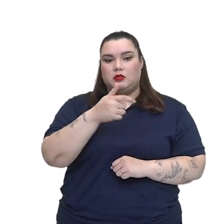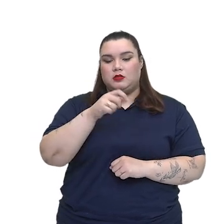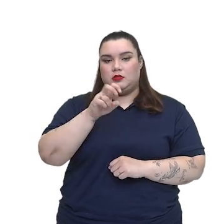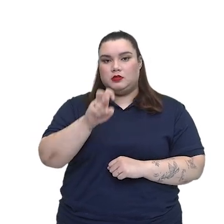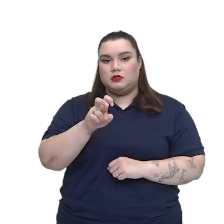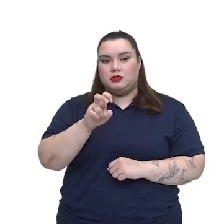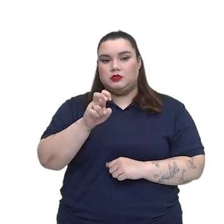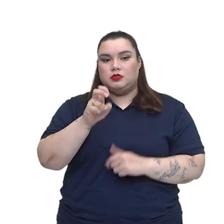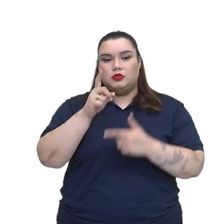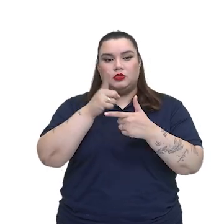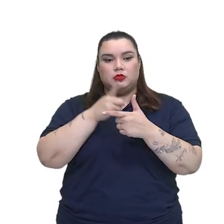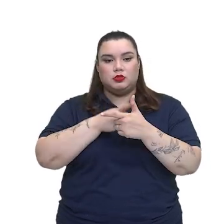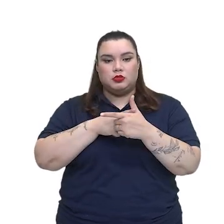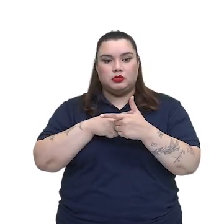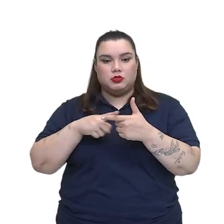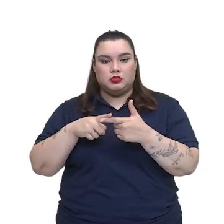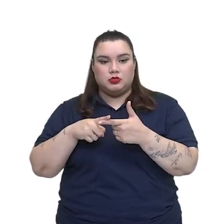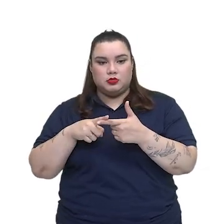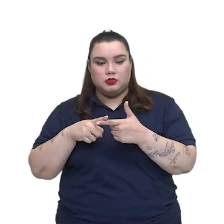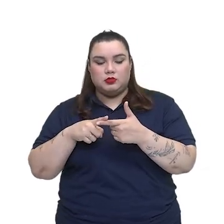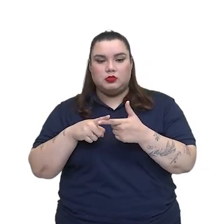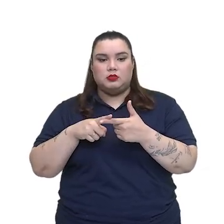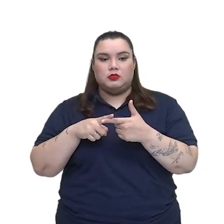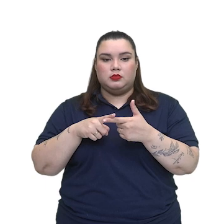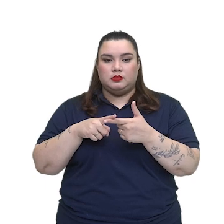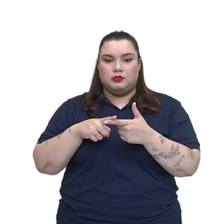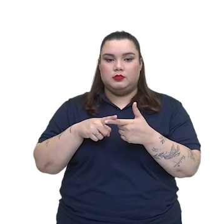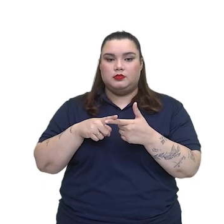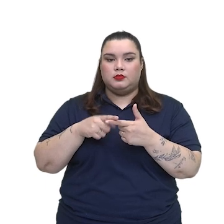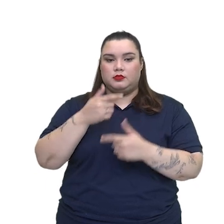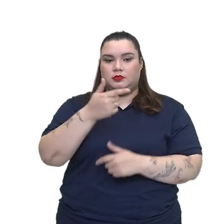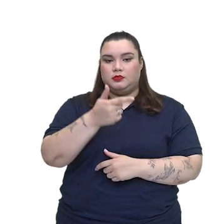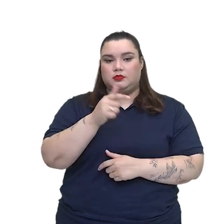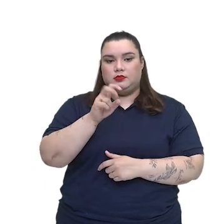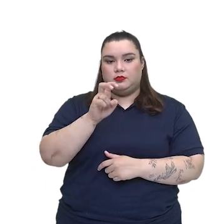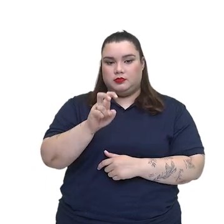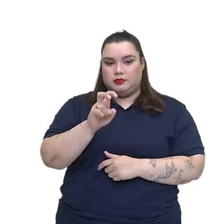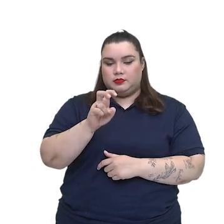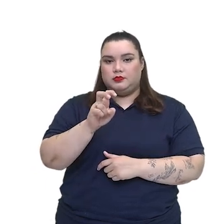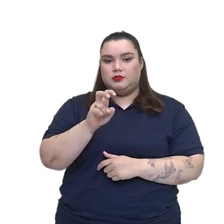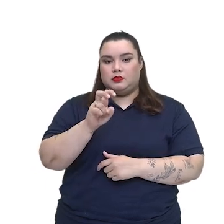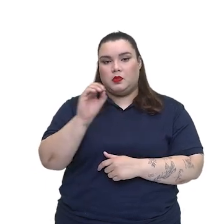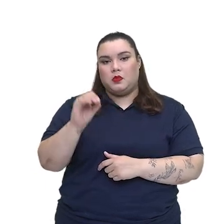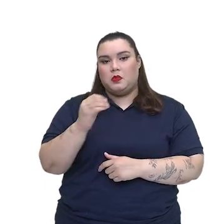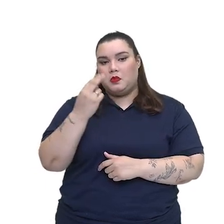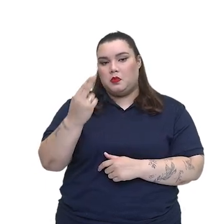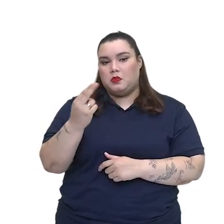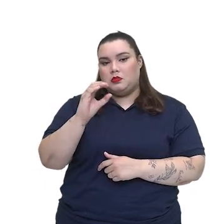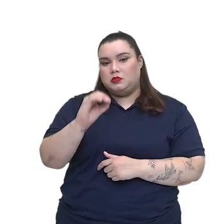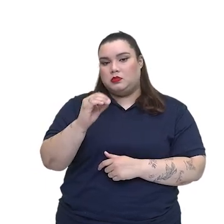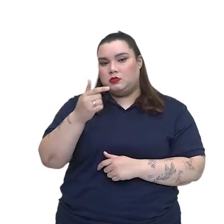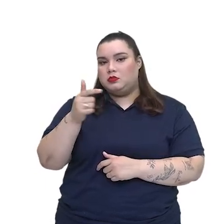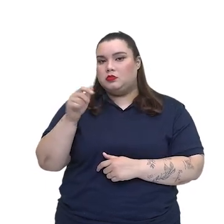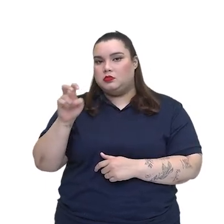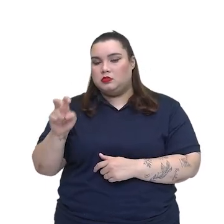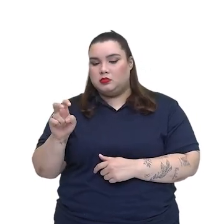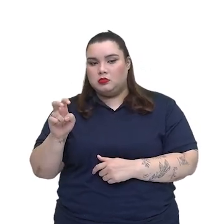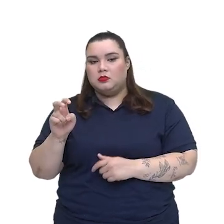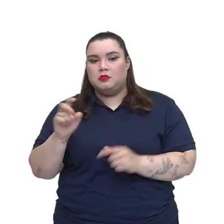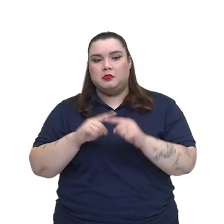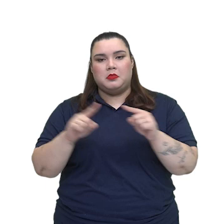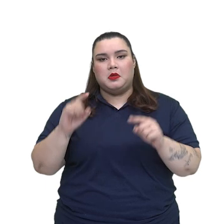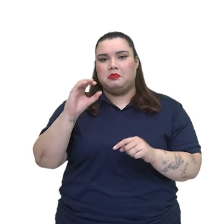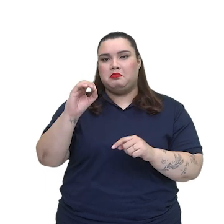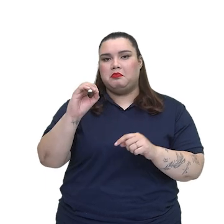325 dividido por 25. Ou 0,25, né?